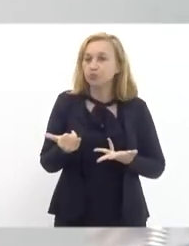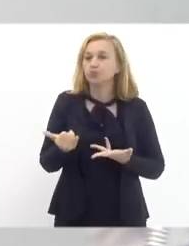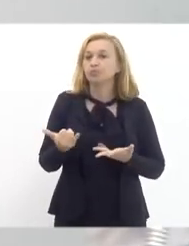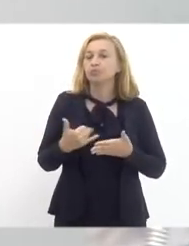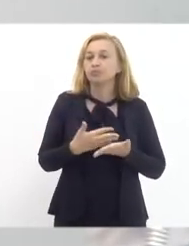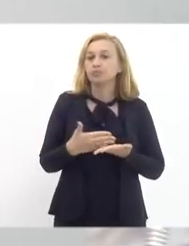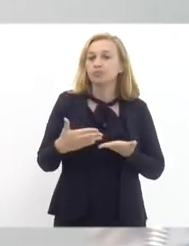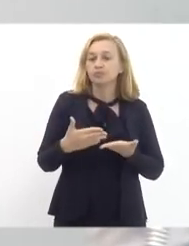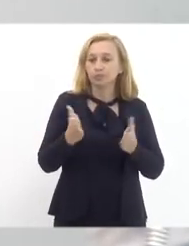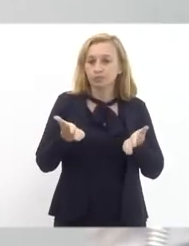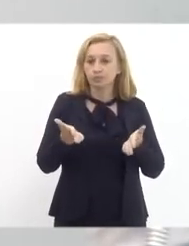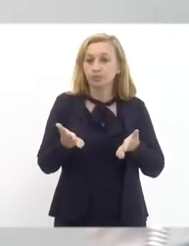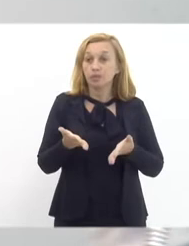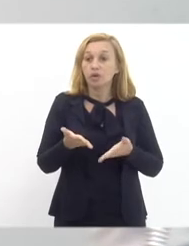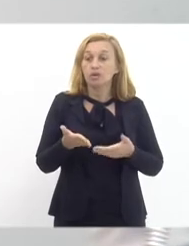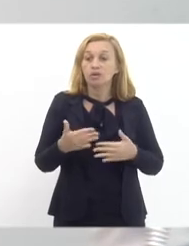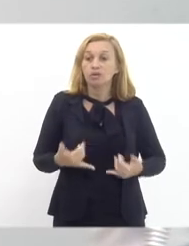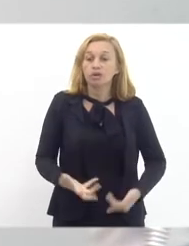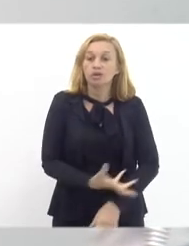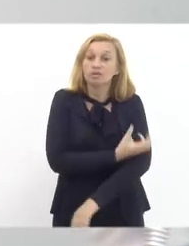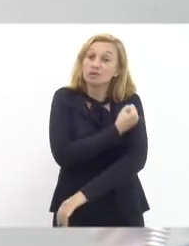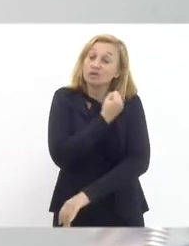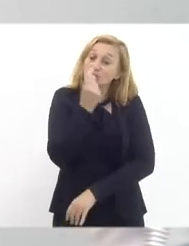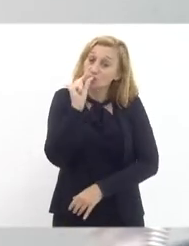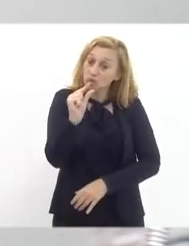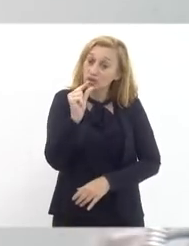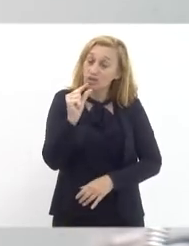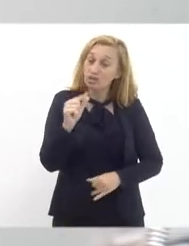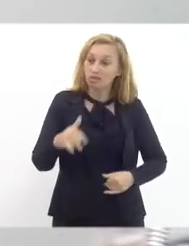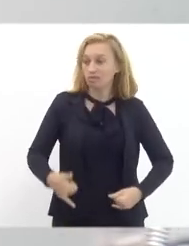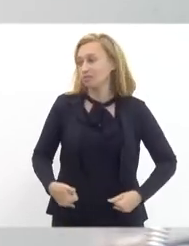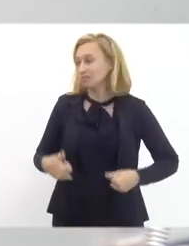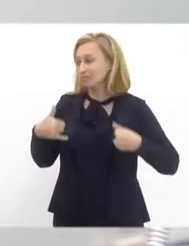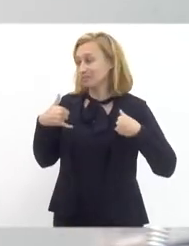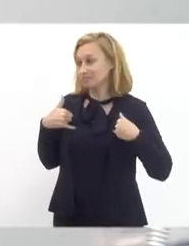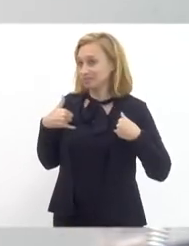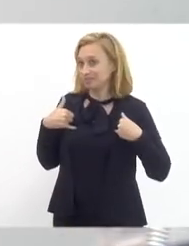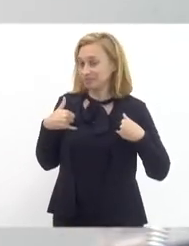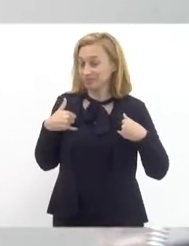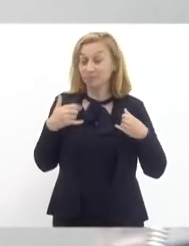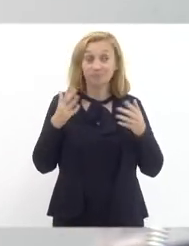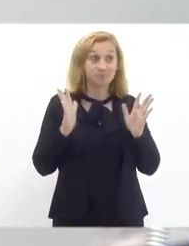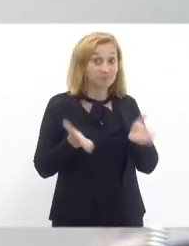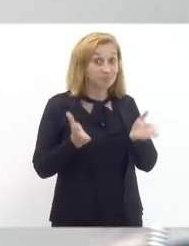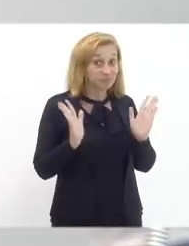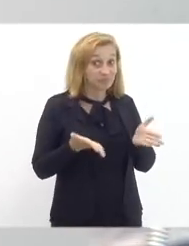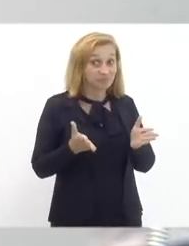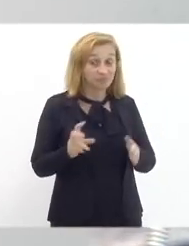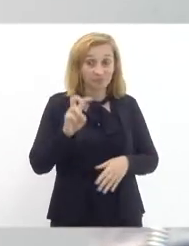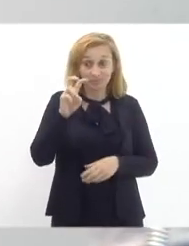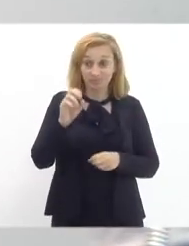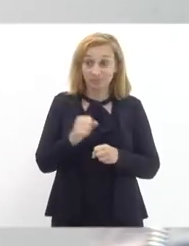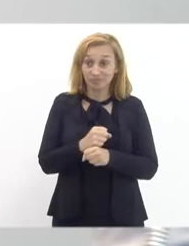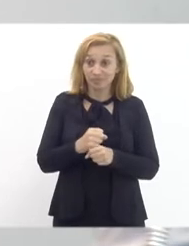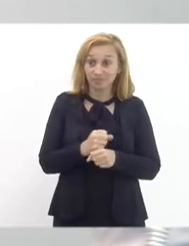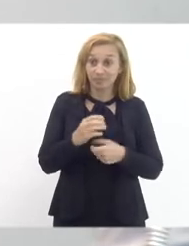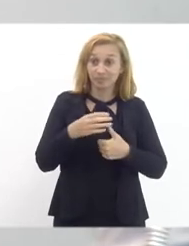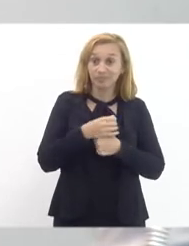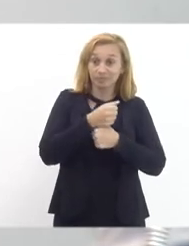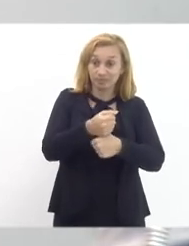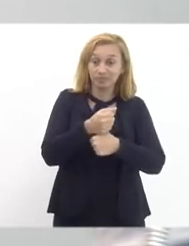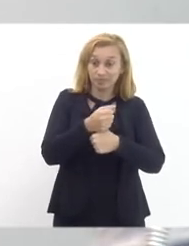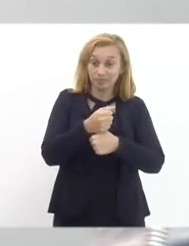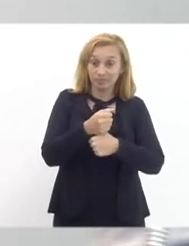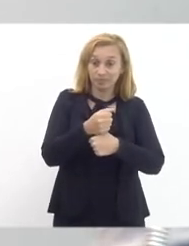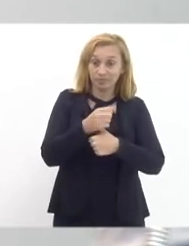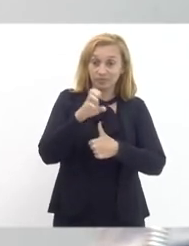introdução aqui. Estou um pouquinho emocionado, porque é uma honra. Hoje, já tenho 5 anos como pró-reitor de extensão, para